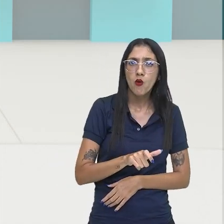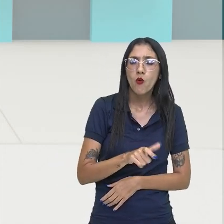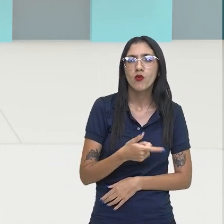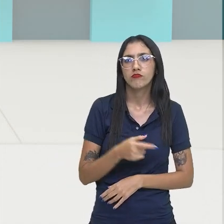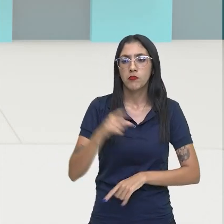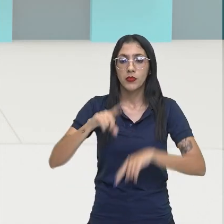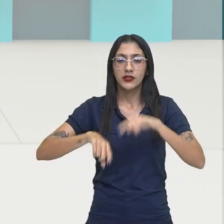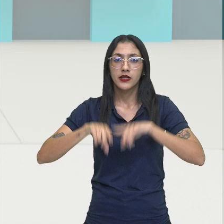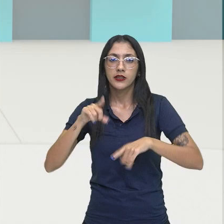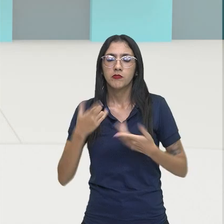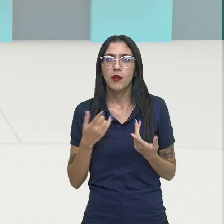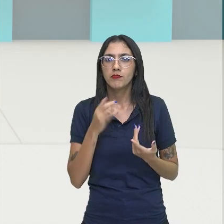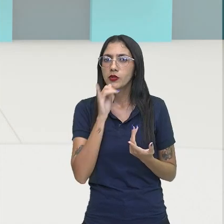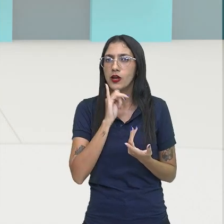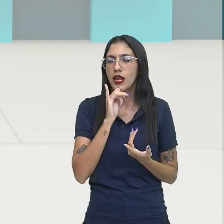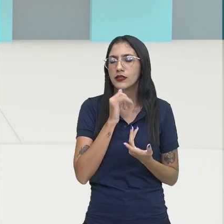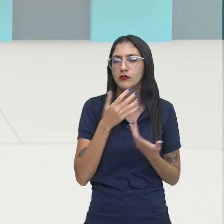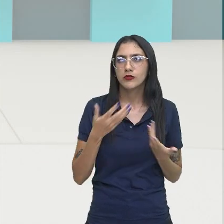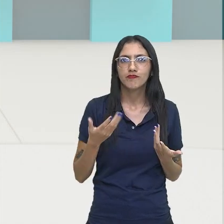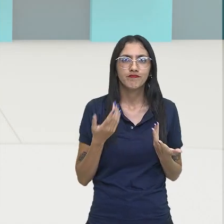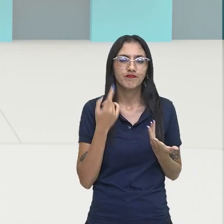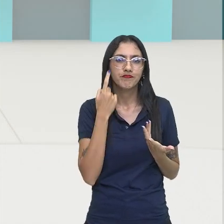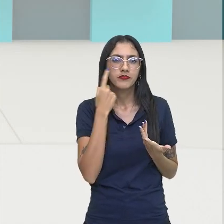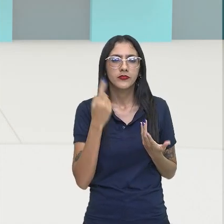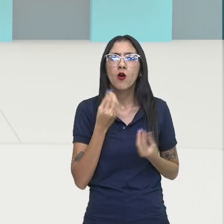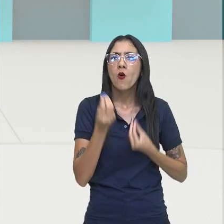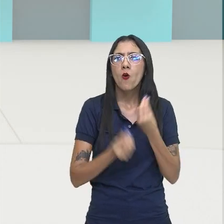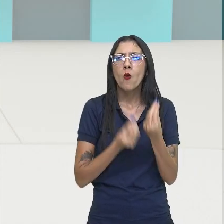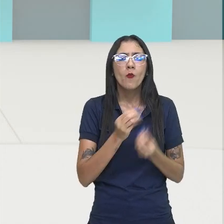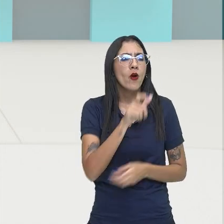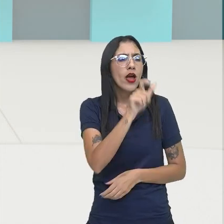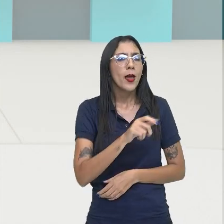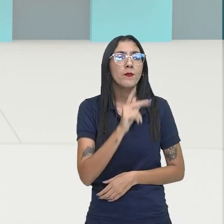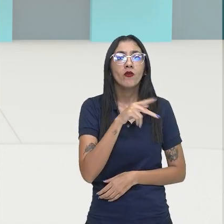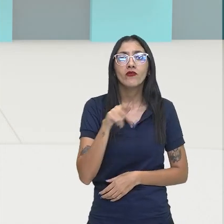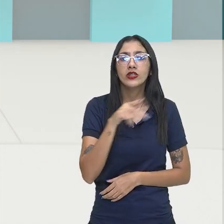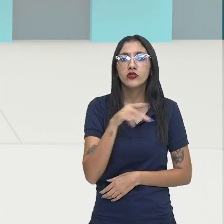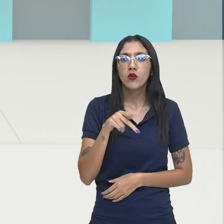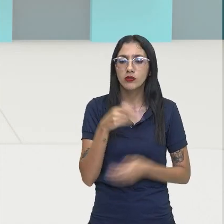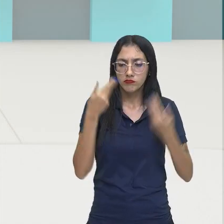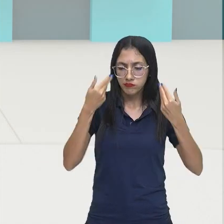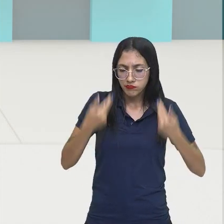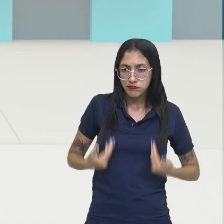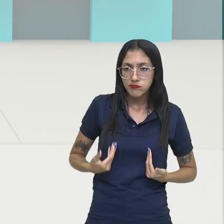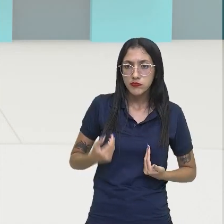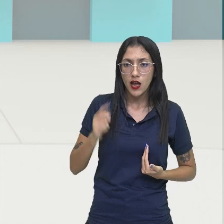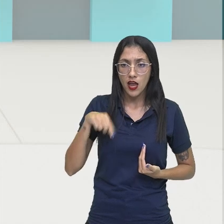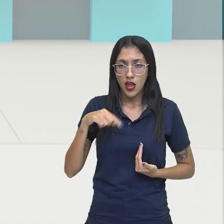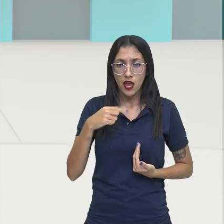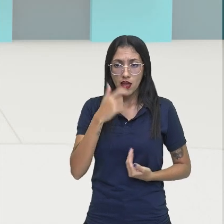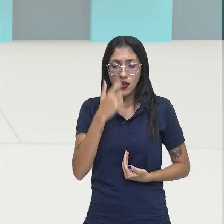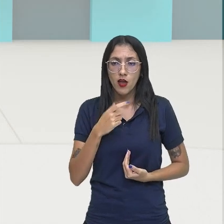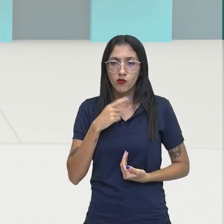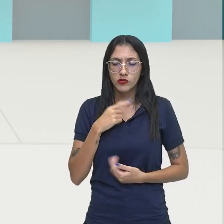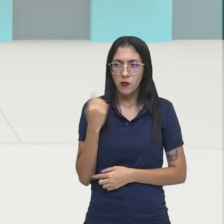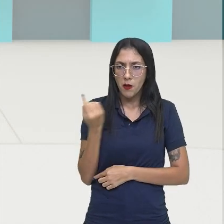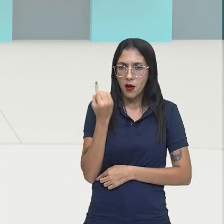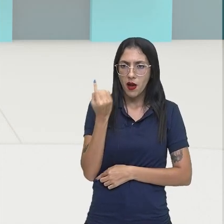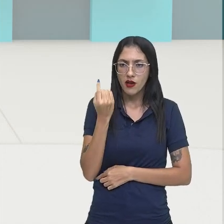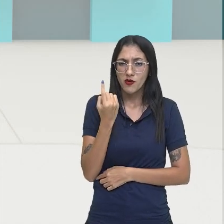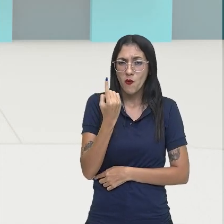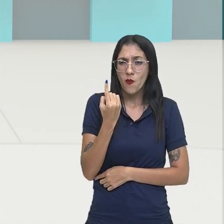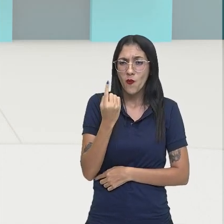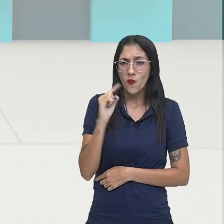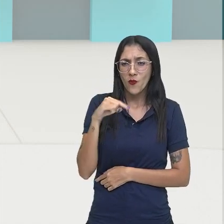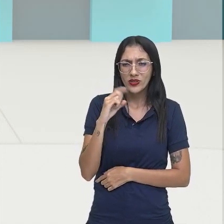de um objeto. Por exemplo, como é a professora Milena? A professora Milena tem 1,53 m, sim, eu sou baixa, gente, como